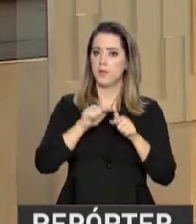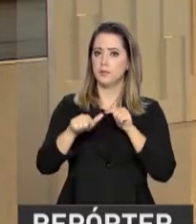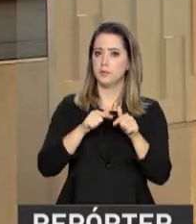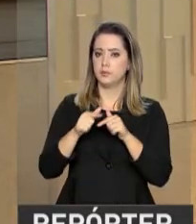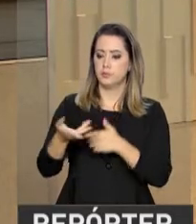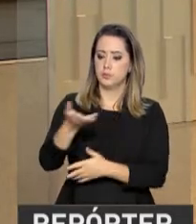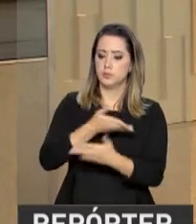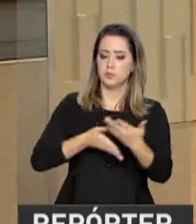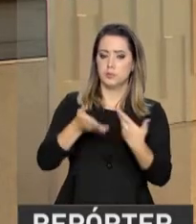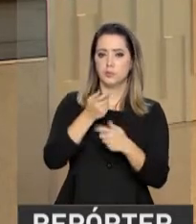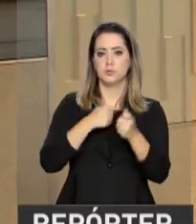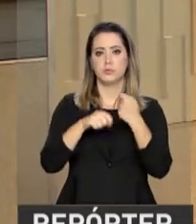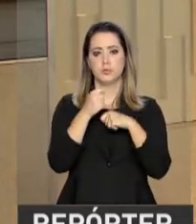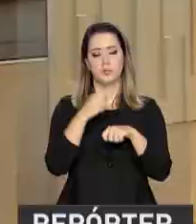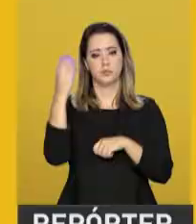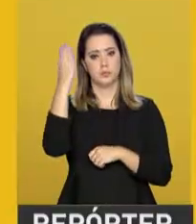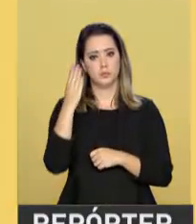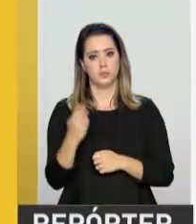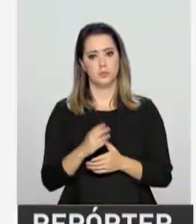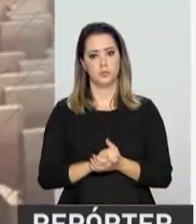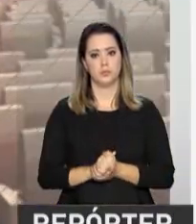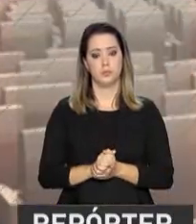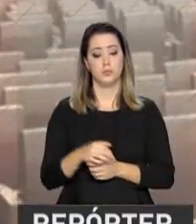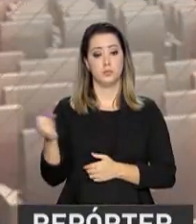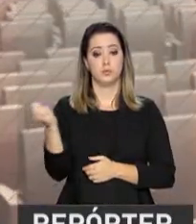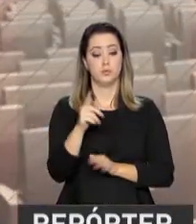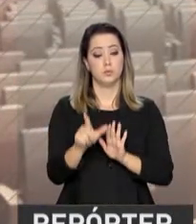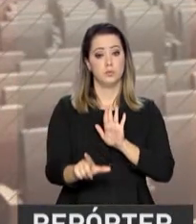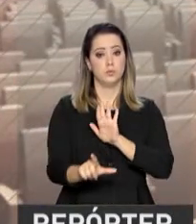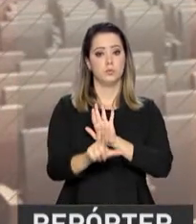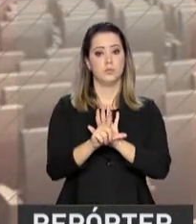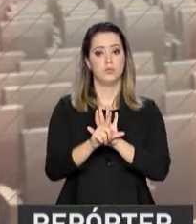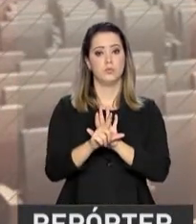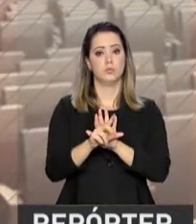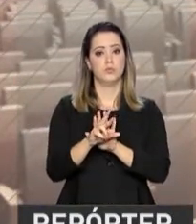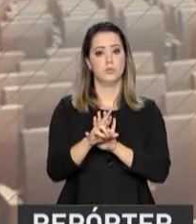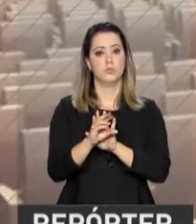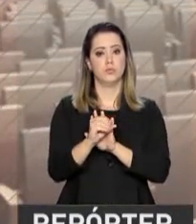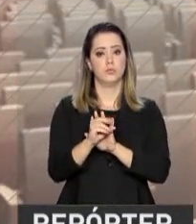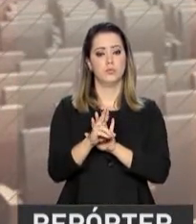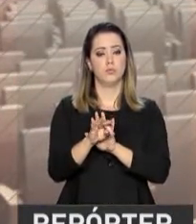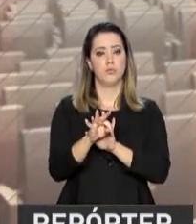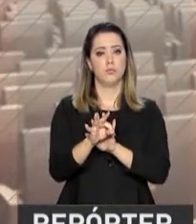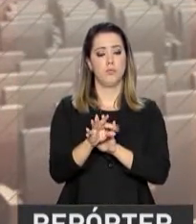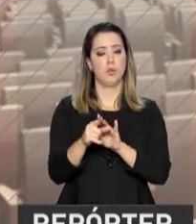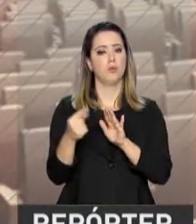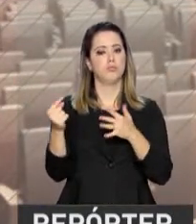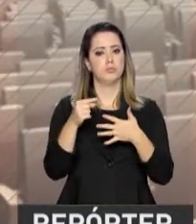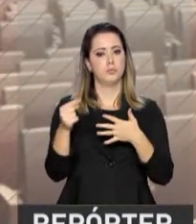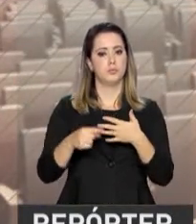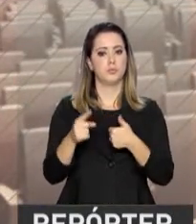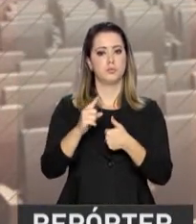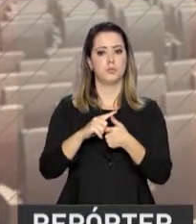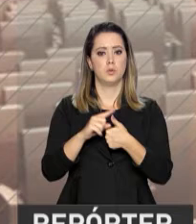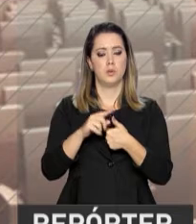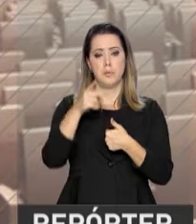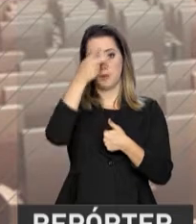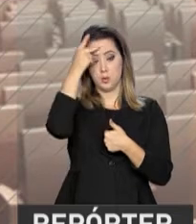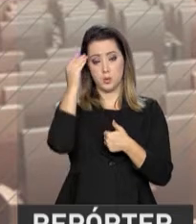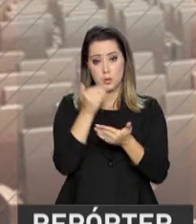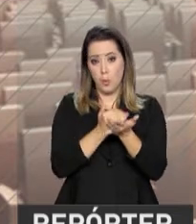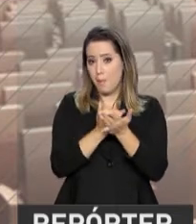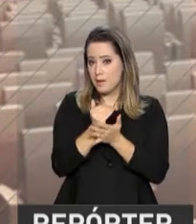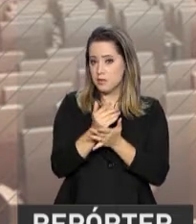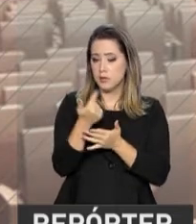e movimentar a economia do país a atualização da lei rouanet tem ainda os seguintes pontos iniciantes não terão de